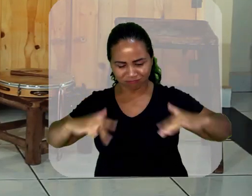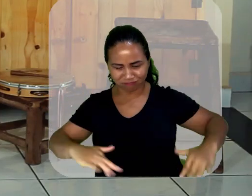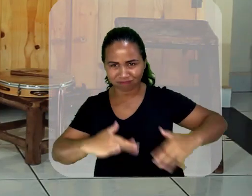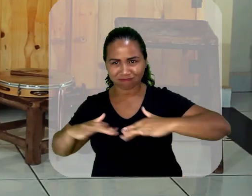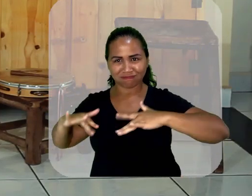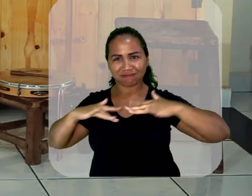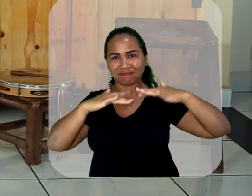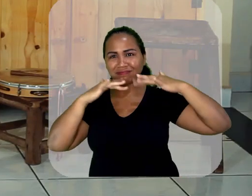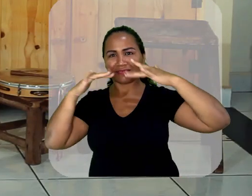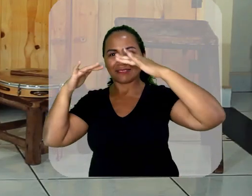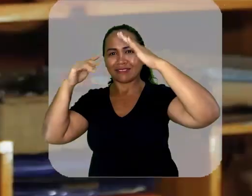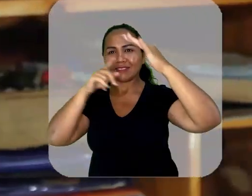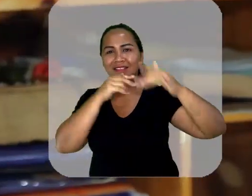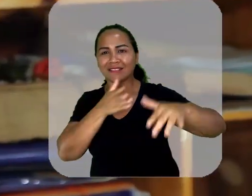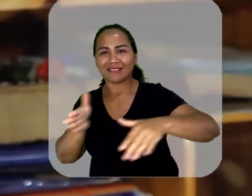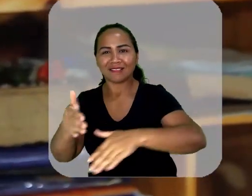Tocantins.